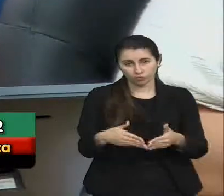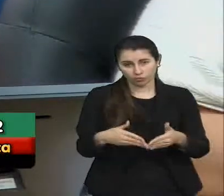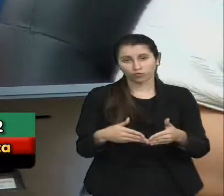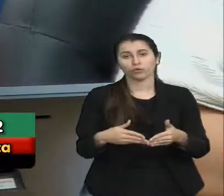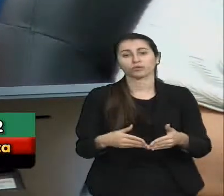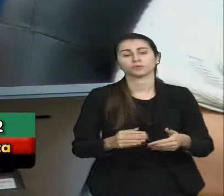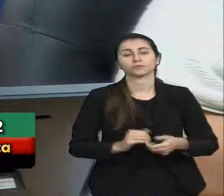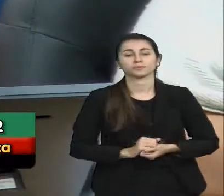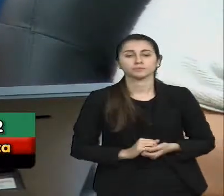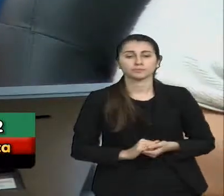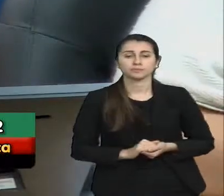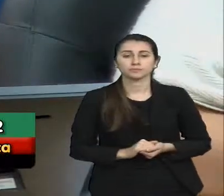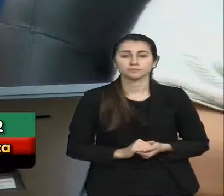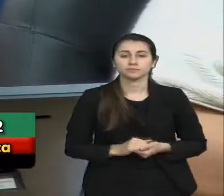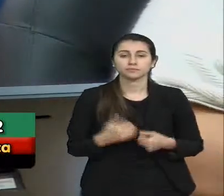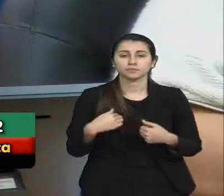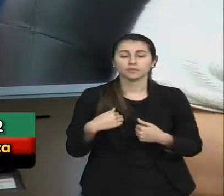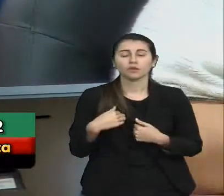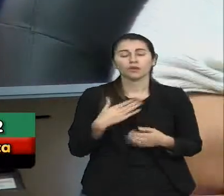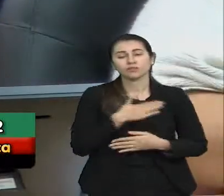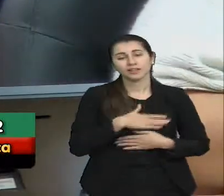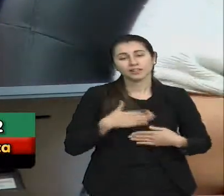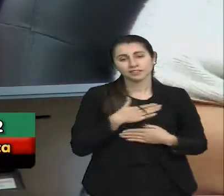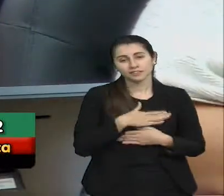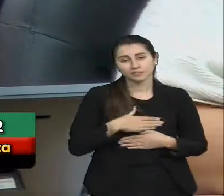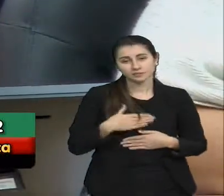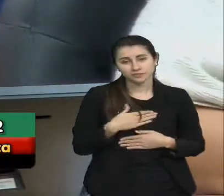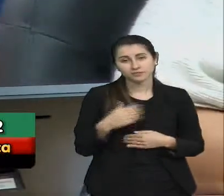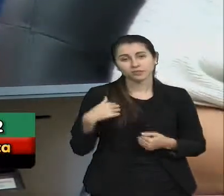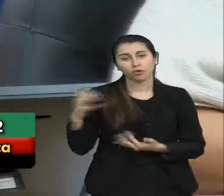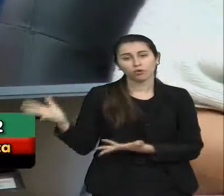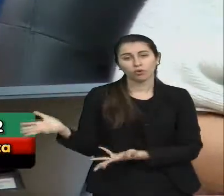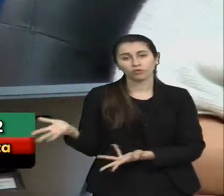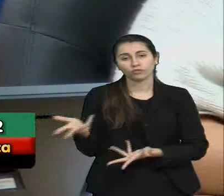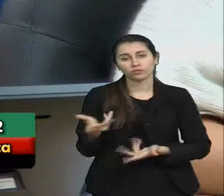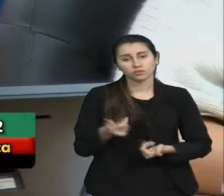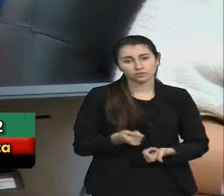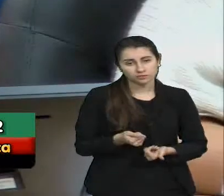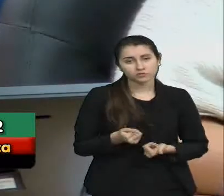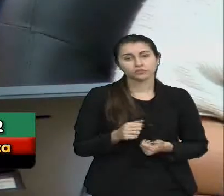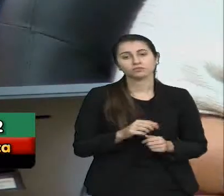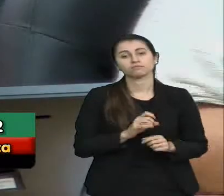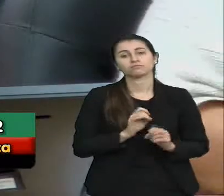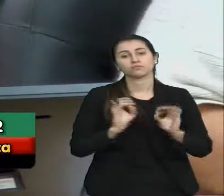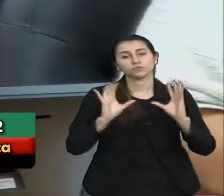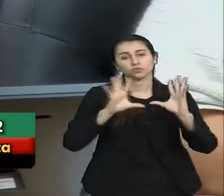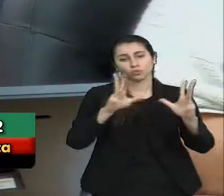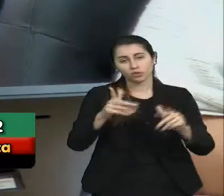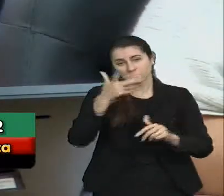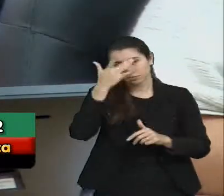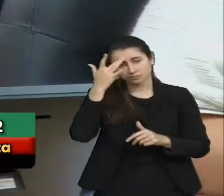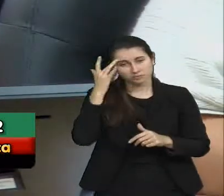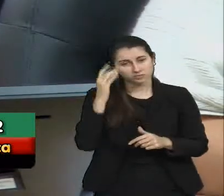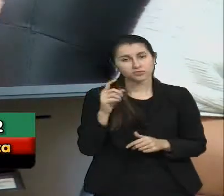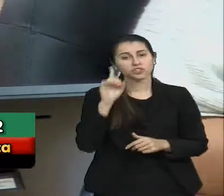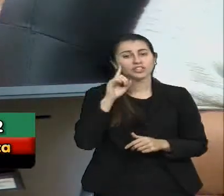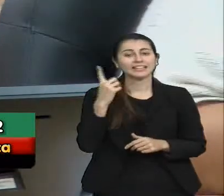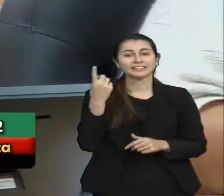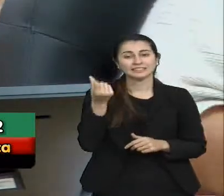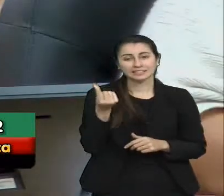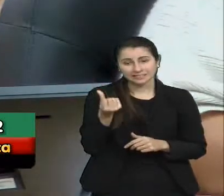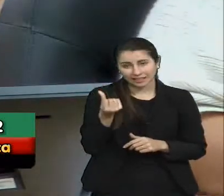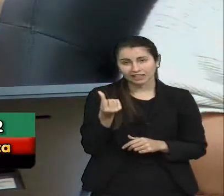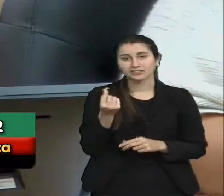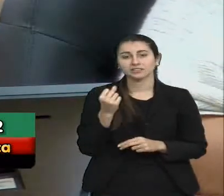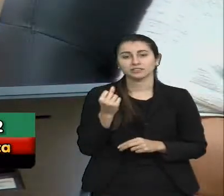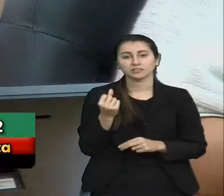aqui. Eu gostaria também de fazer um convite a todas e todos que estão aqui. Dia 16 de